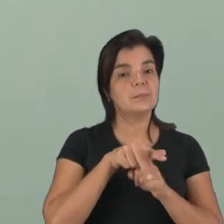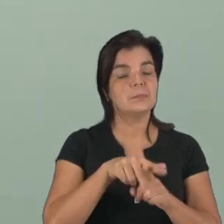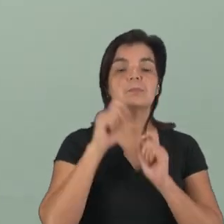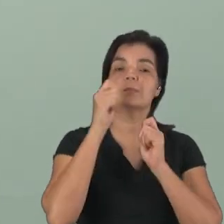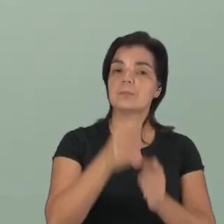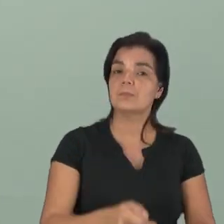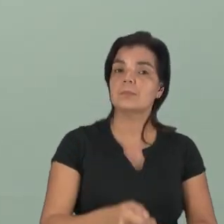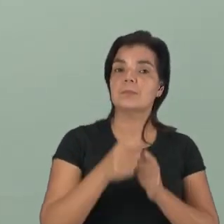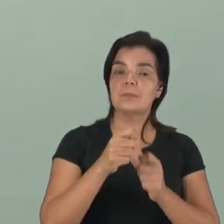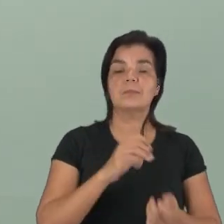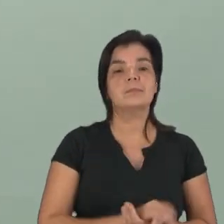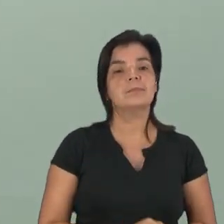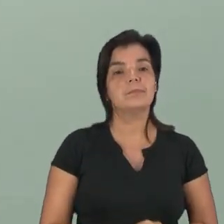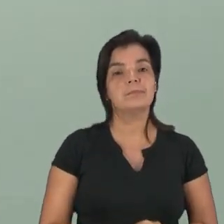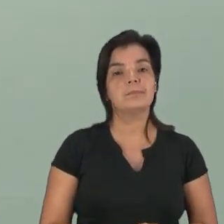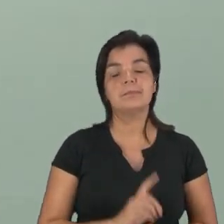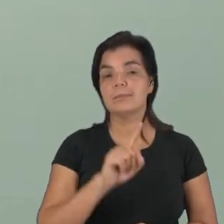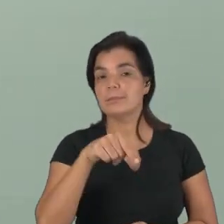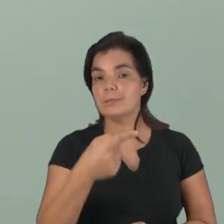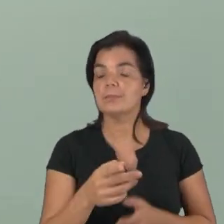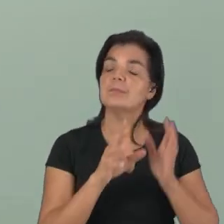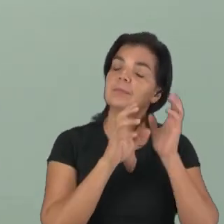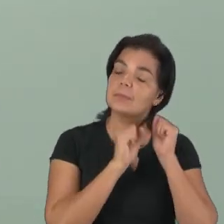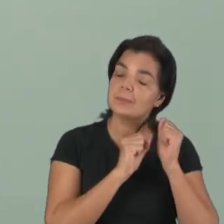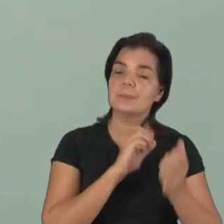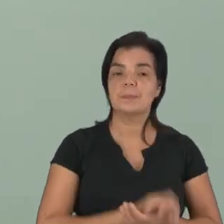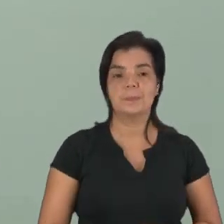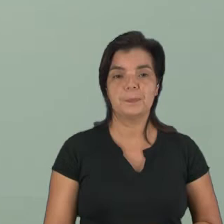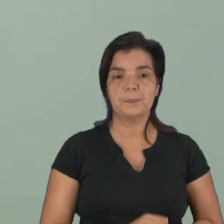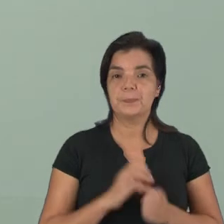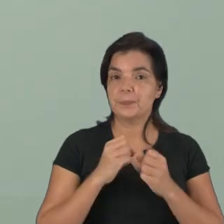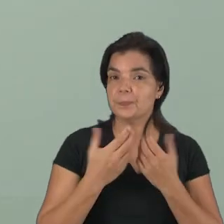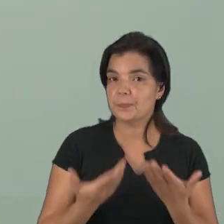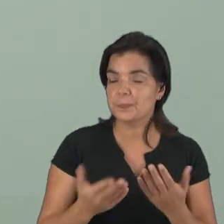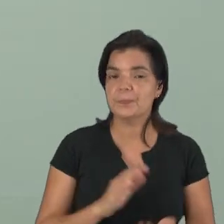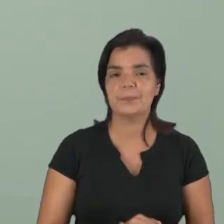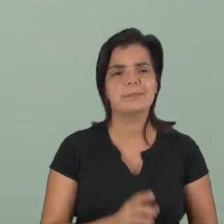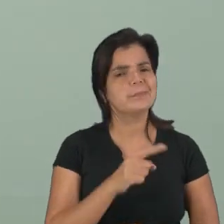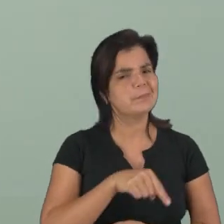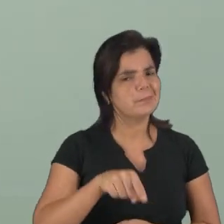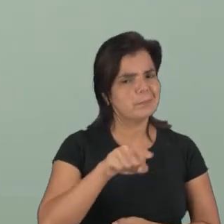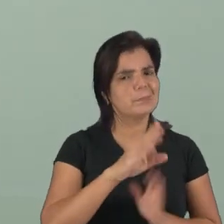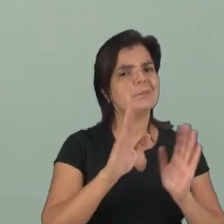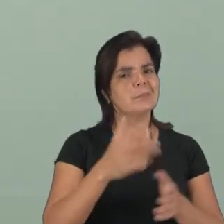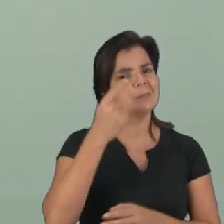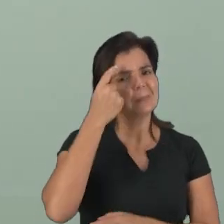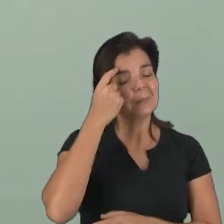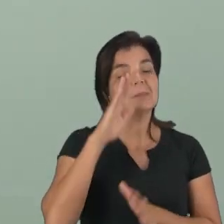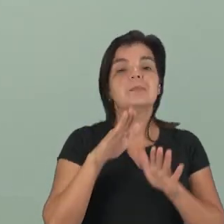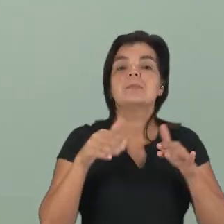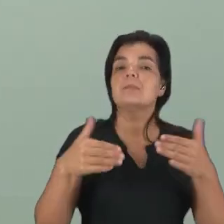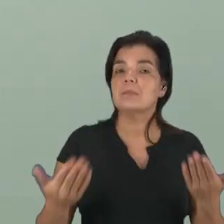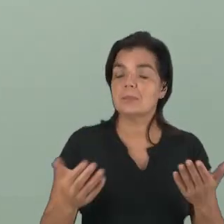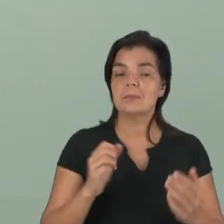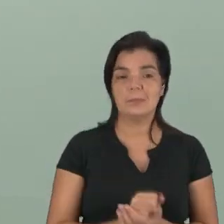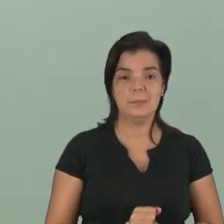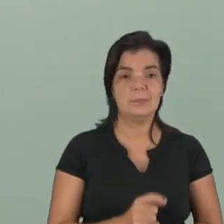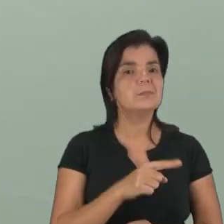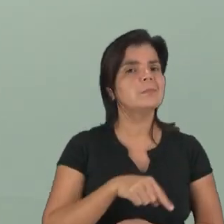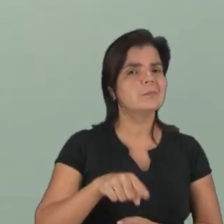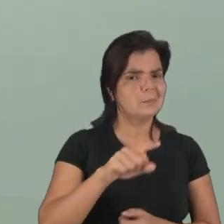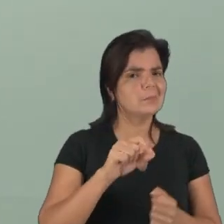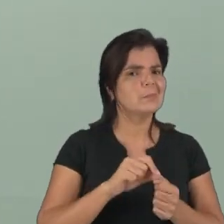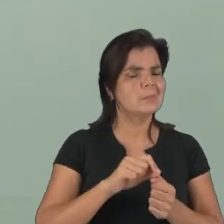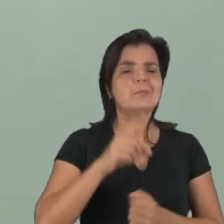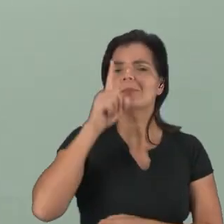cavalo pescoço e depois dormiu muito bem Você já pensou Quais são as atividades